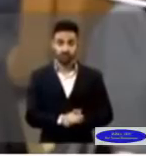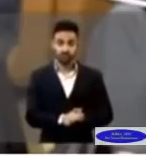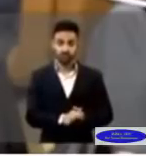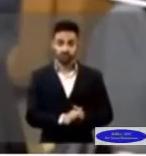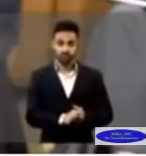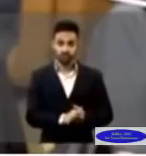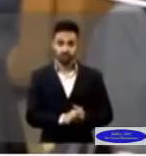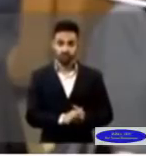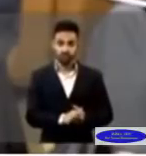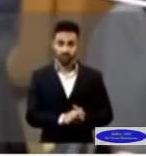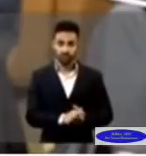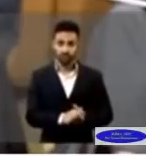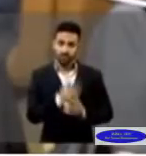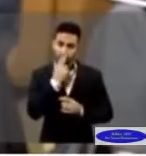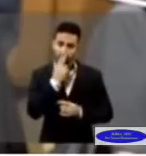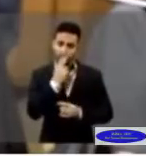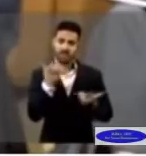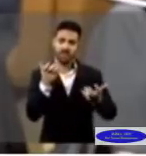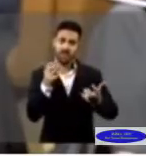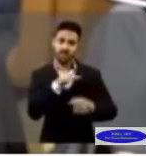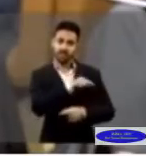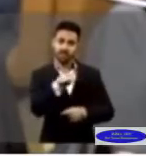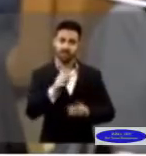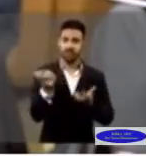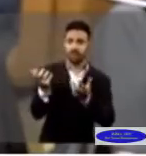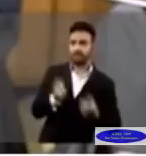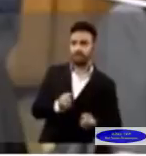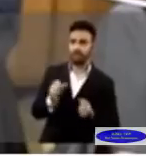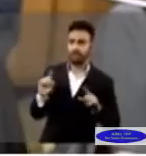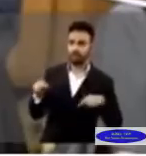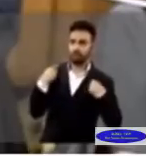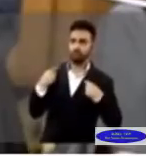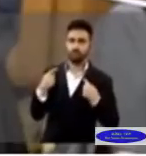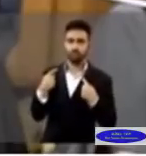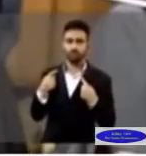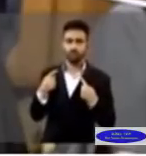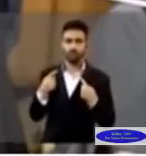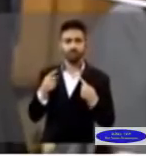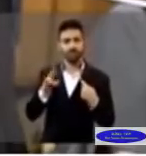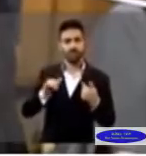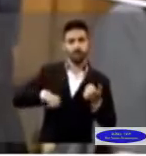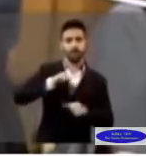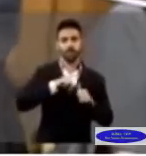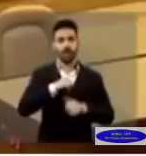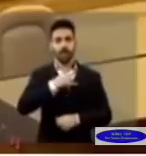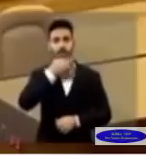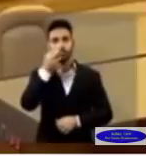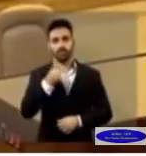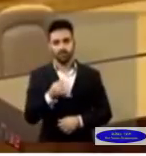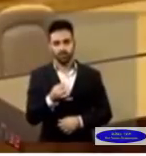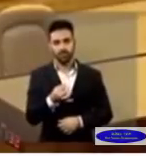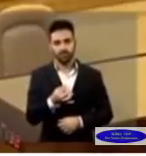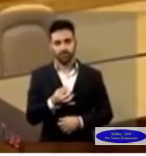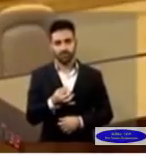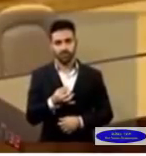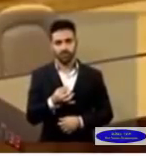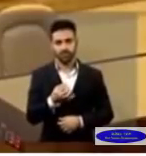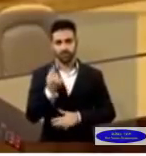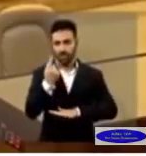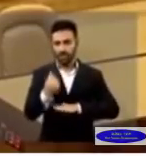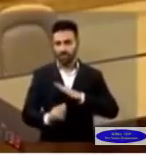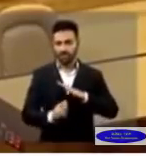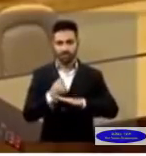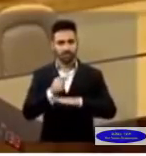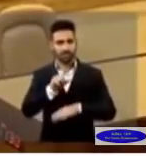artigo publicado no site O Antagonista no último dia 9 de março, ele prossegue dizendo o seguinte, abre aspas: